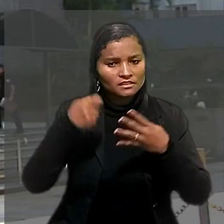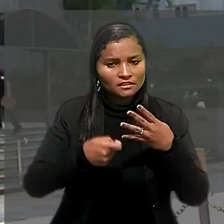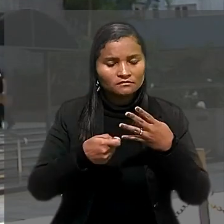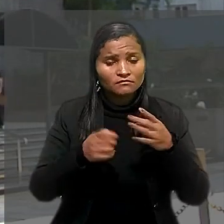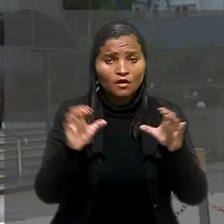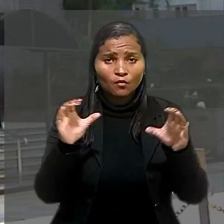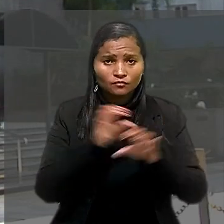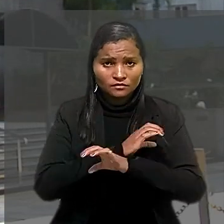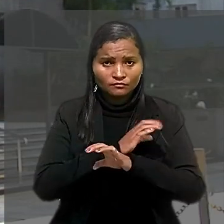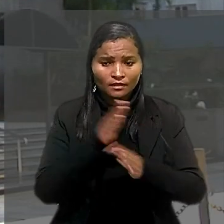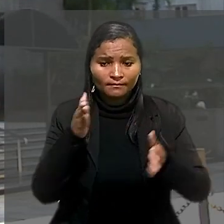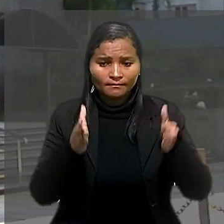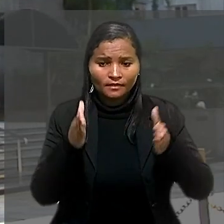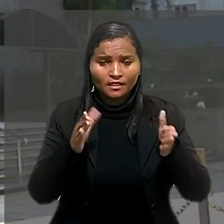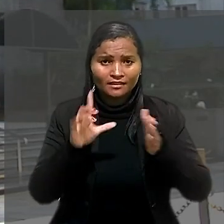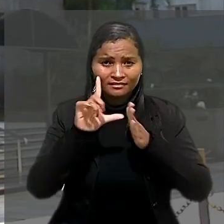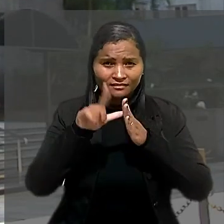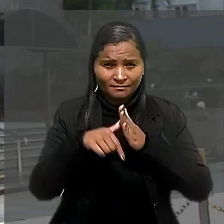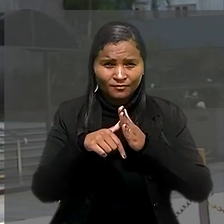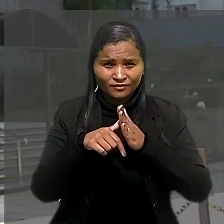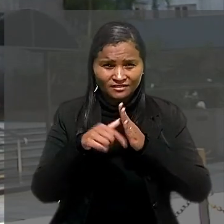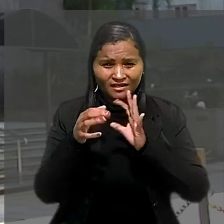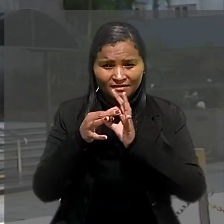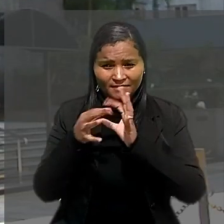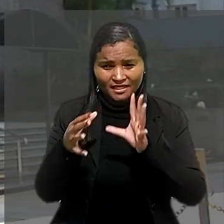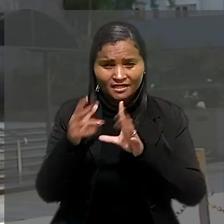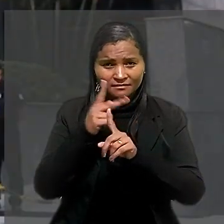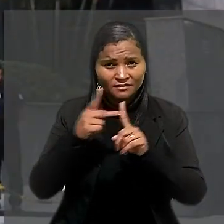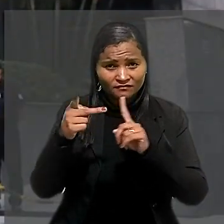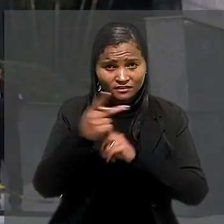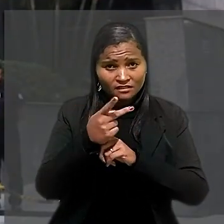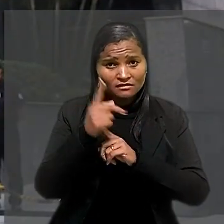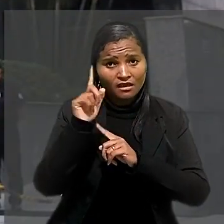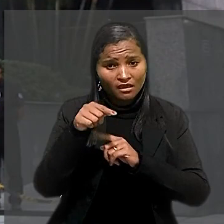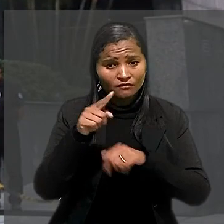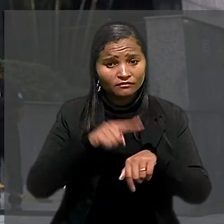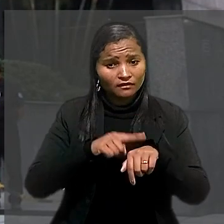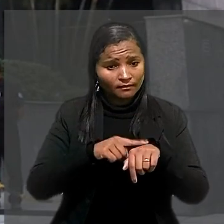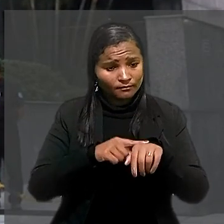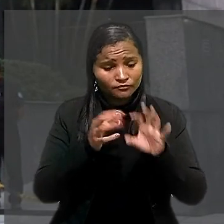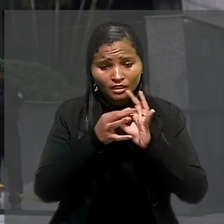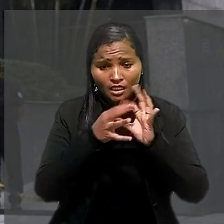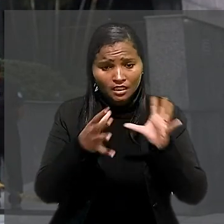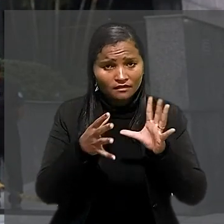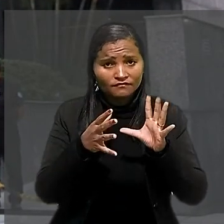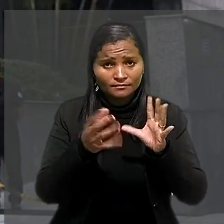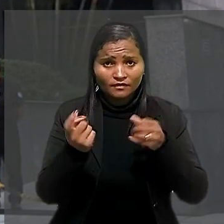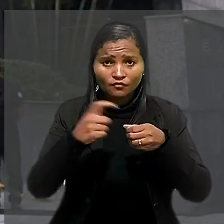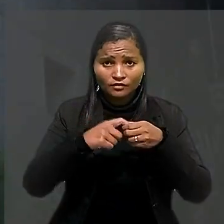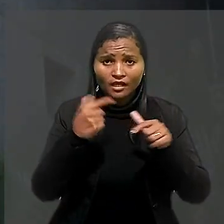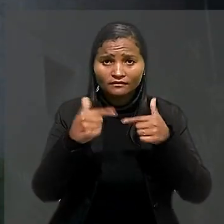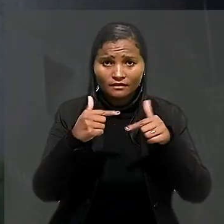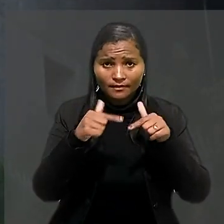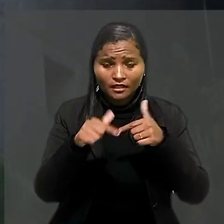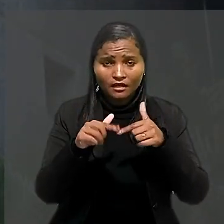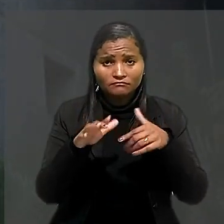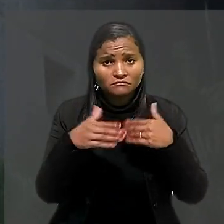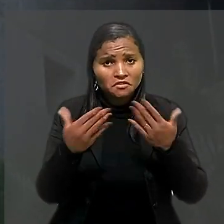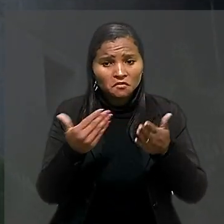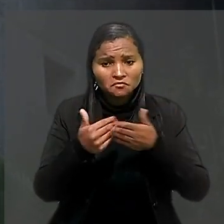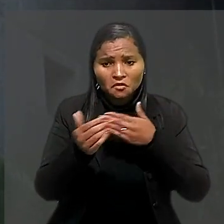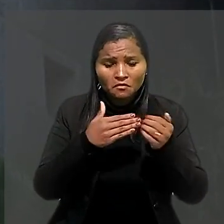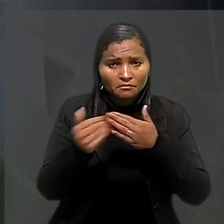sentença. A conclusão foi que o período após a alta da Previdência é considerado o tempo à disposição do empregador. Dessa